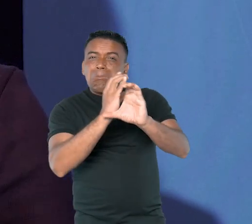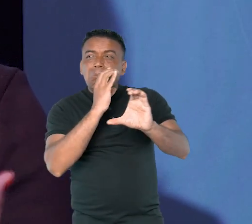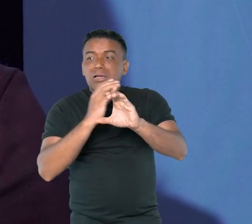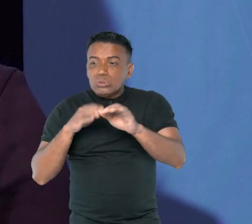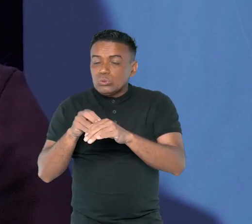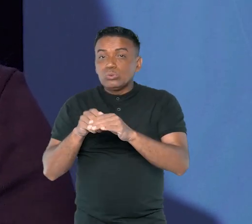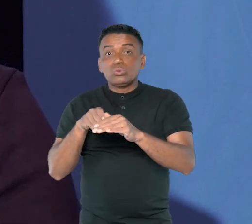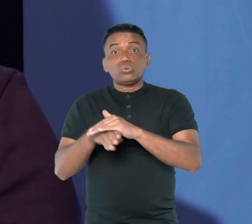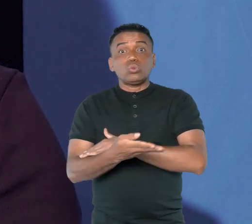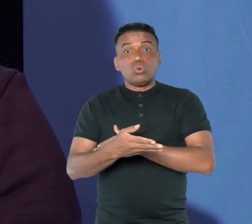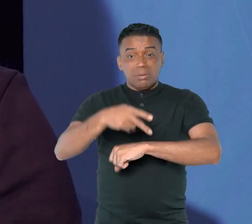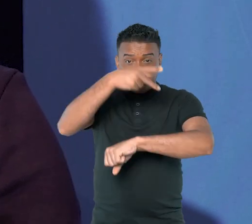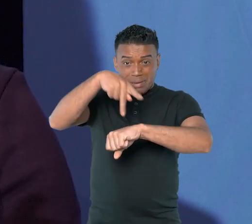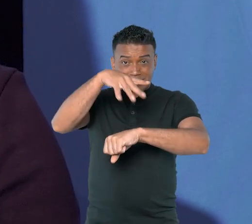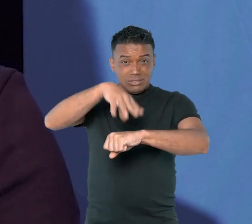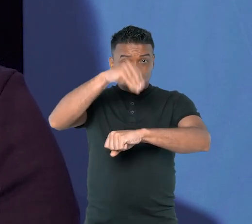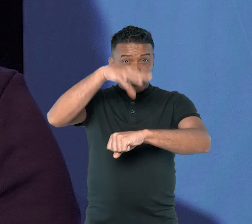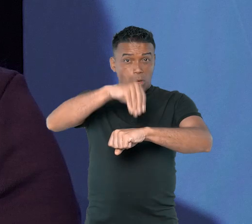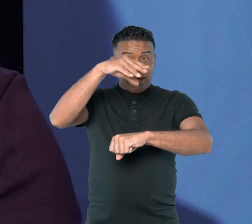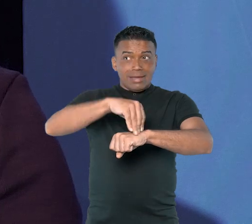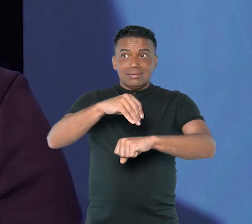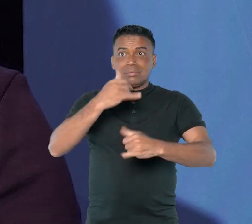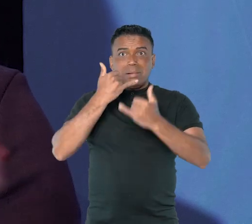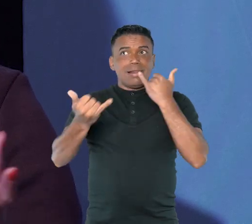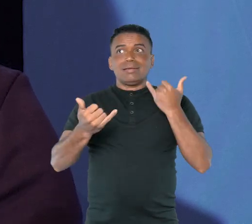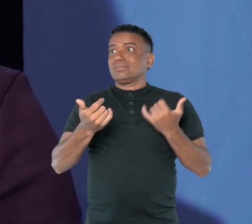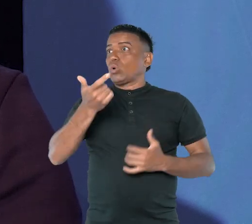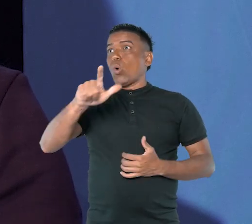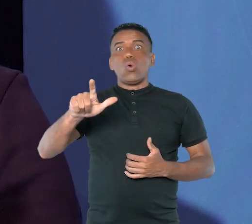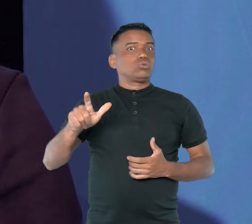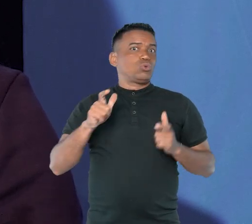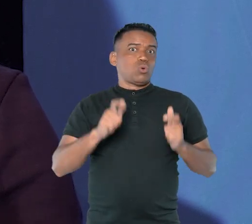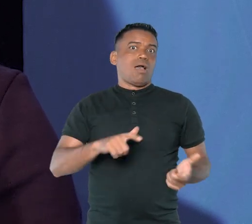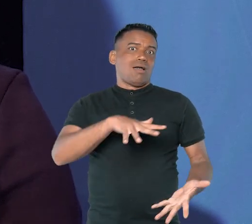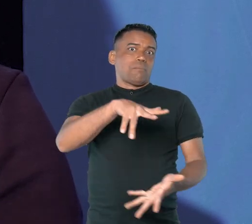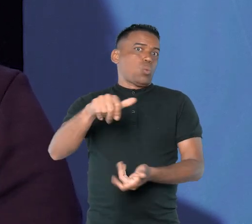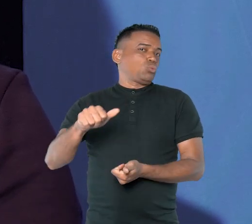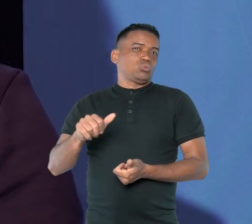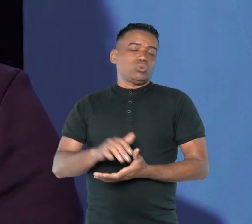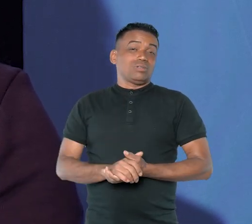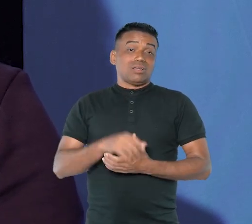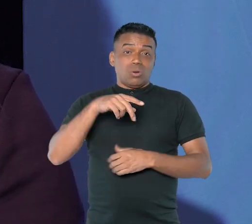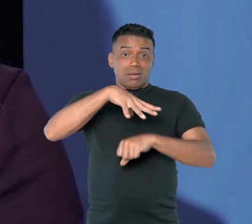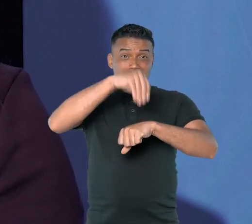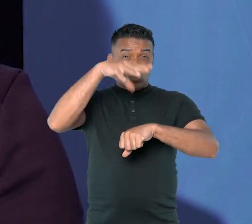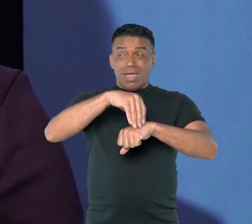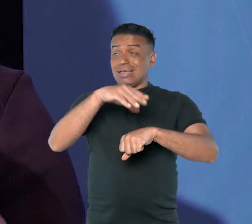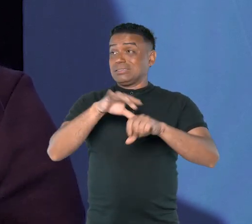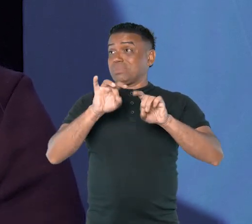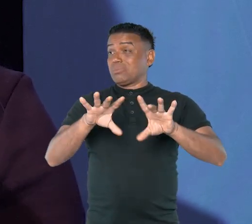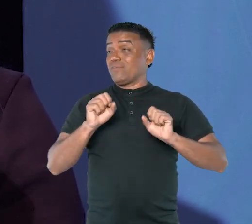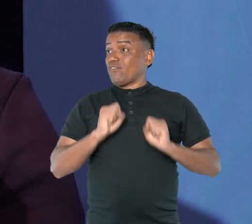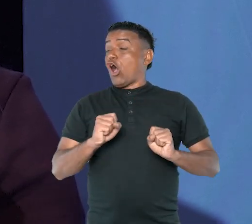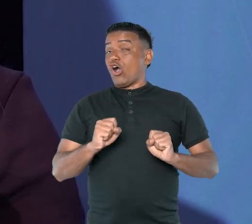né? A Suécia é um outro planeta, de fato. Não sei se alguém aqui conhece. Tem vários outros planetas no mundo, mas esse foi especialmente para mim muito, muito forte. E